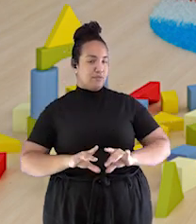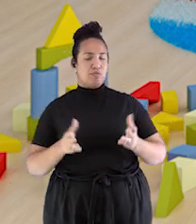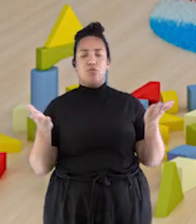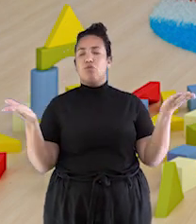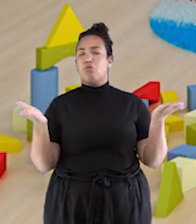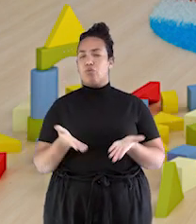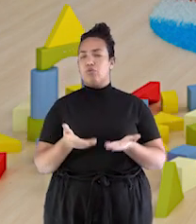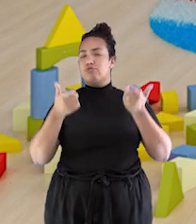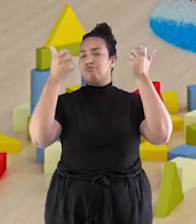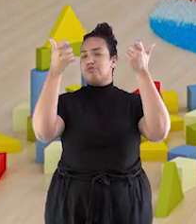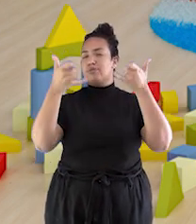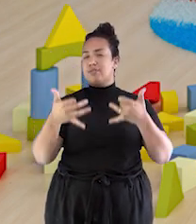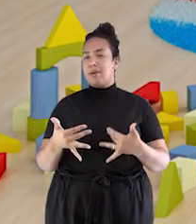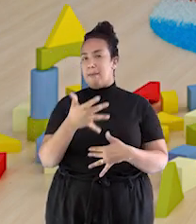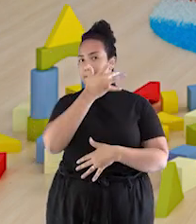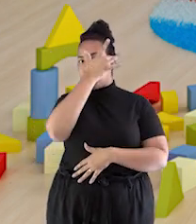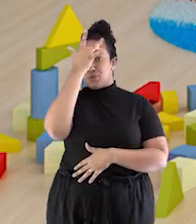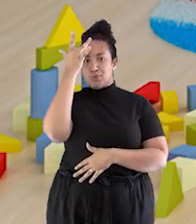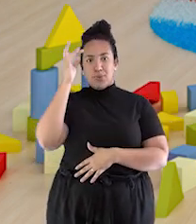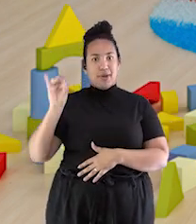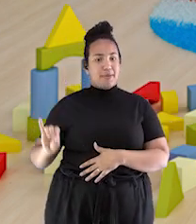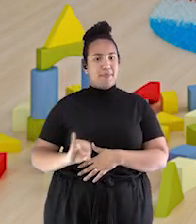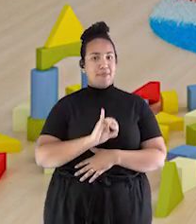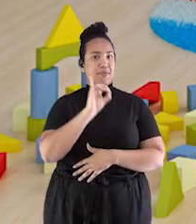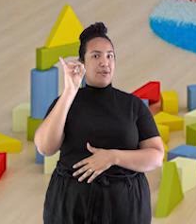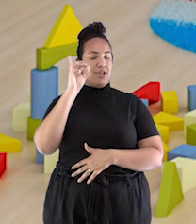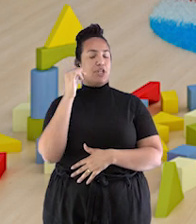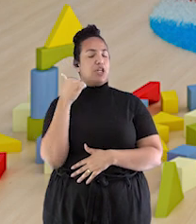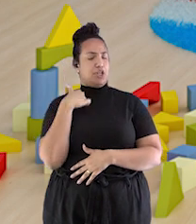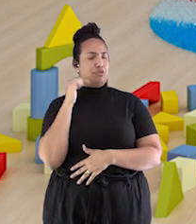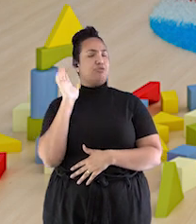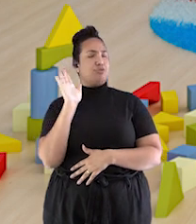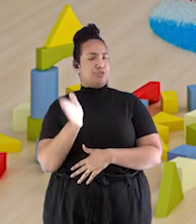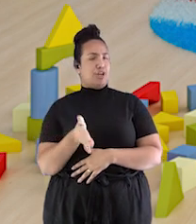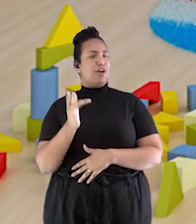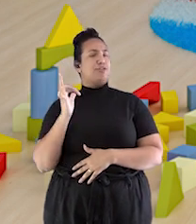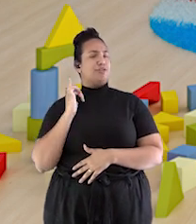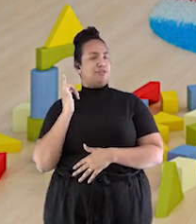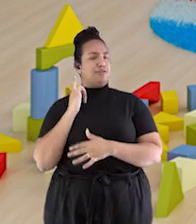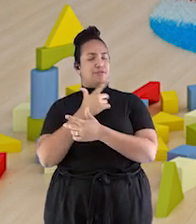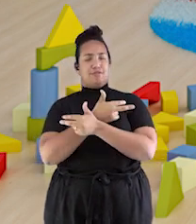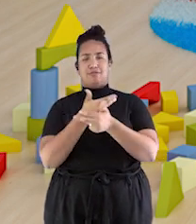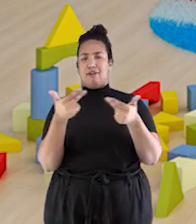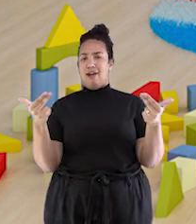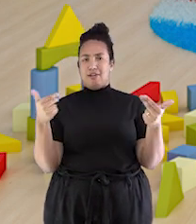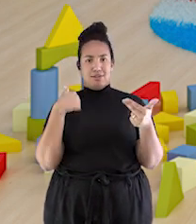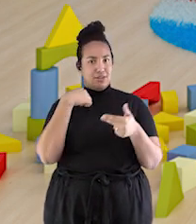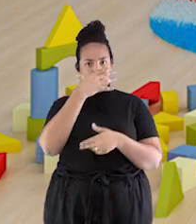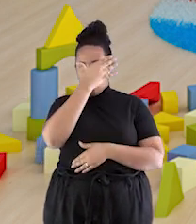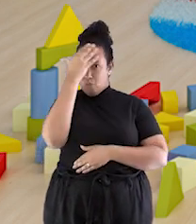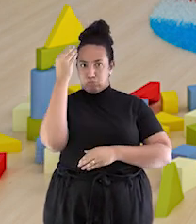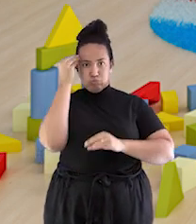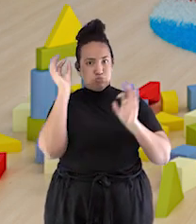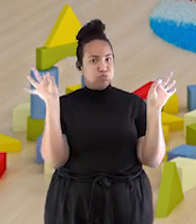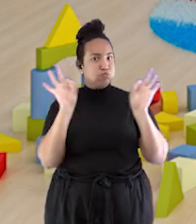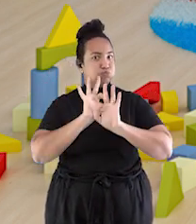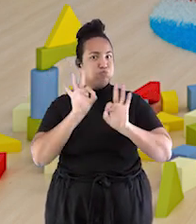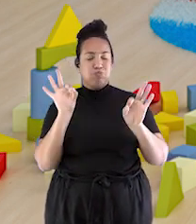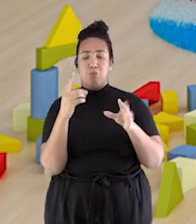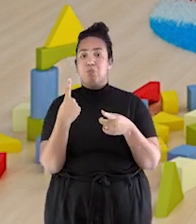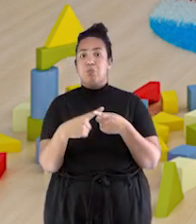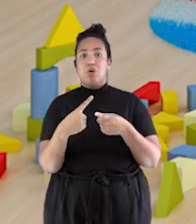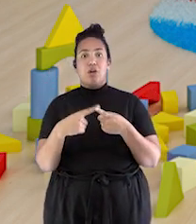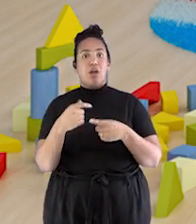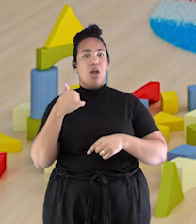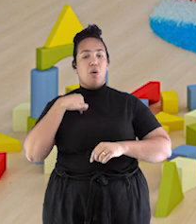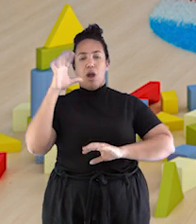Vamos falar de alguém que é muito importante na nossa vida. Eu já tive um monte e nunca esqueci de nenhum, porque com eles eu